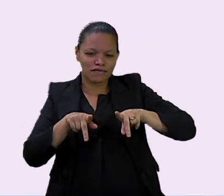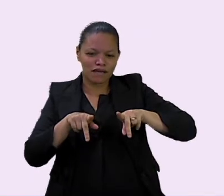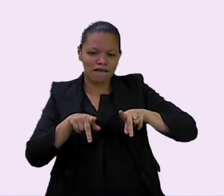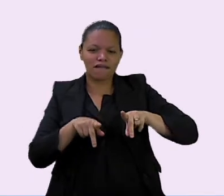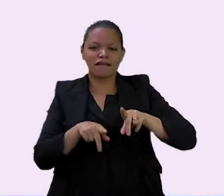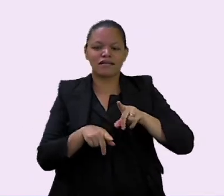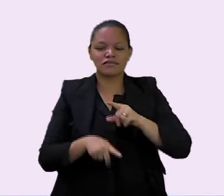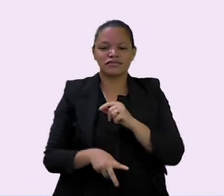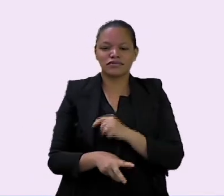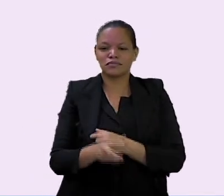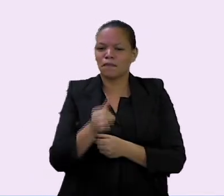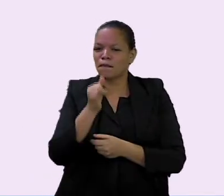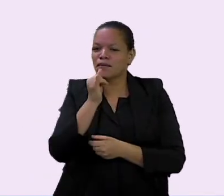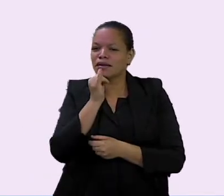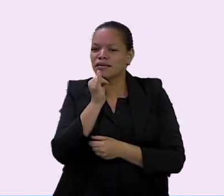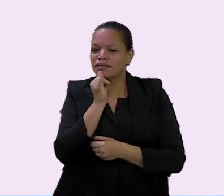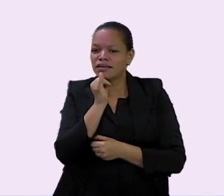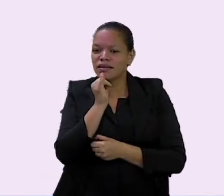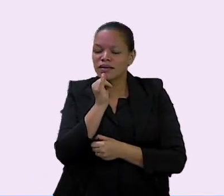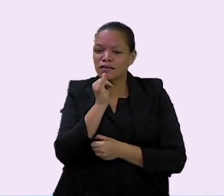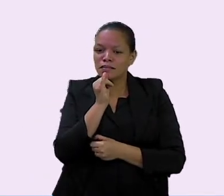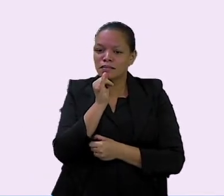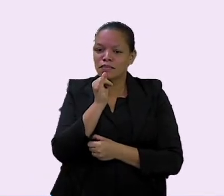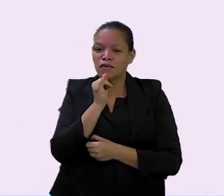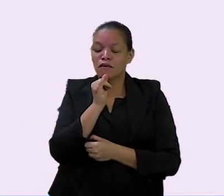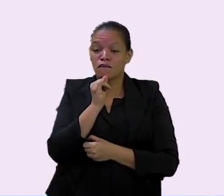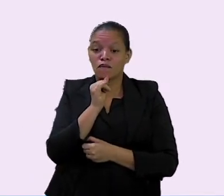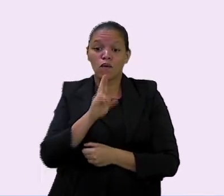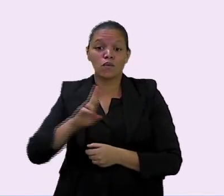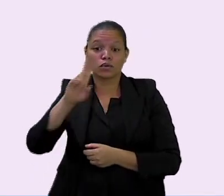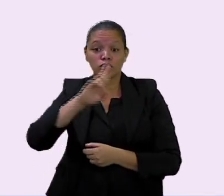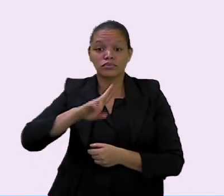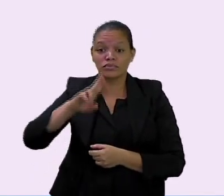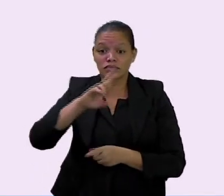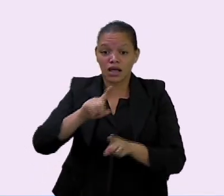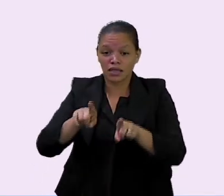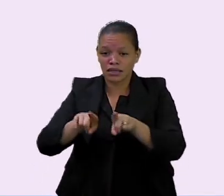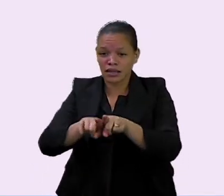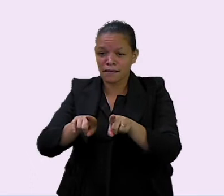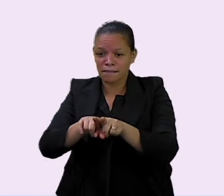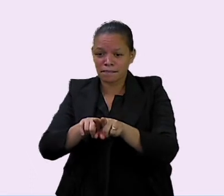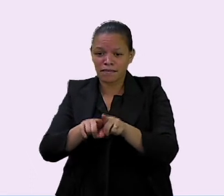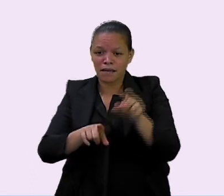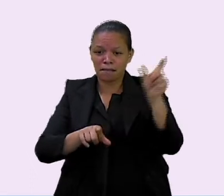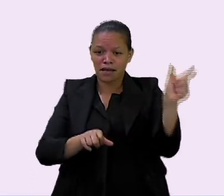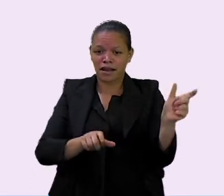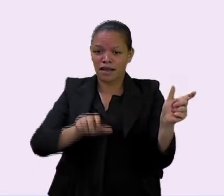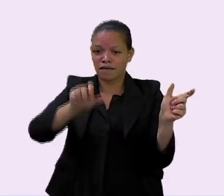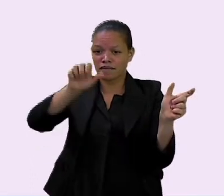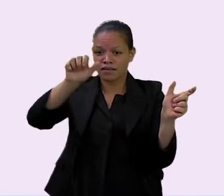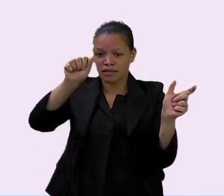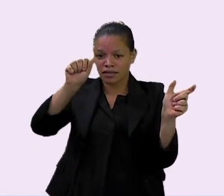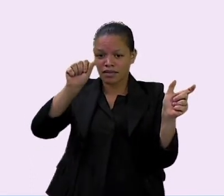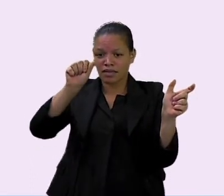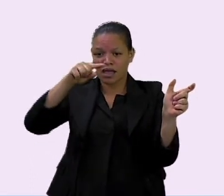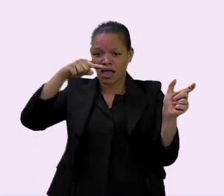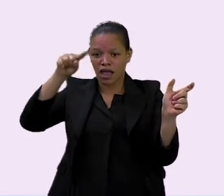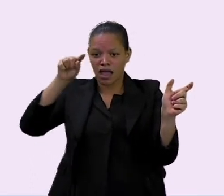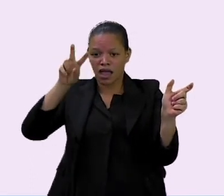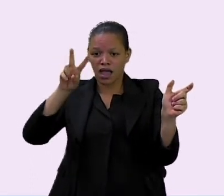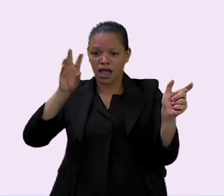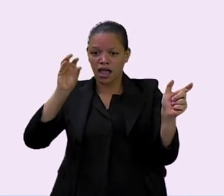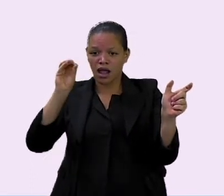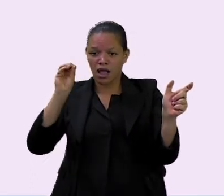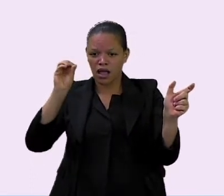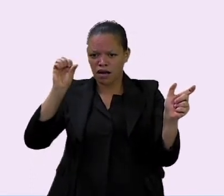que acrescentar a palavra avos. Então, passou de 10, eu vou